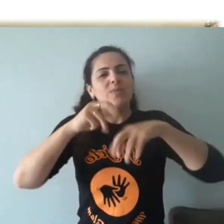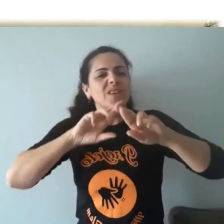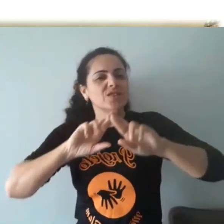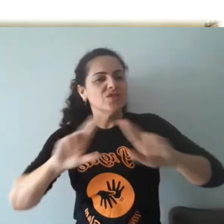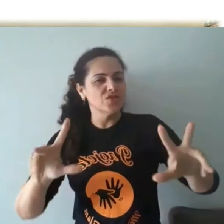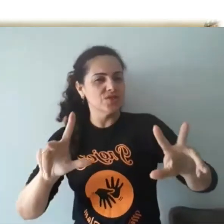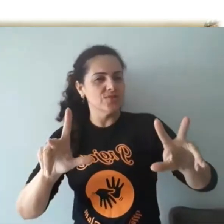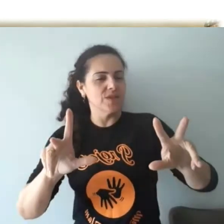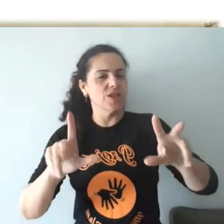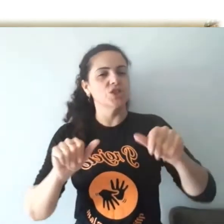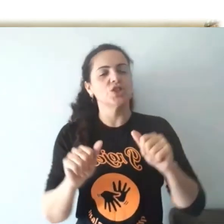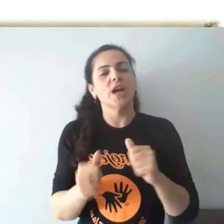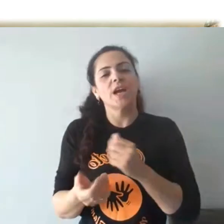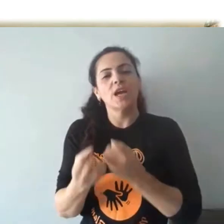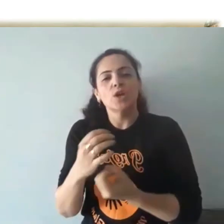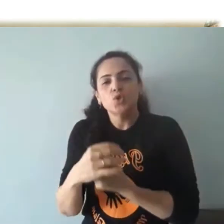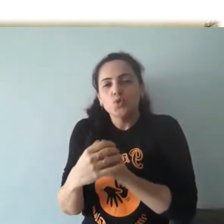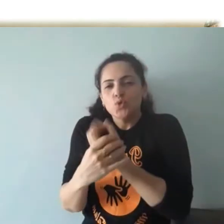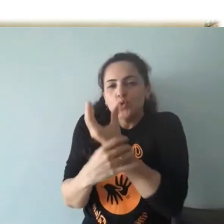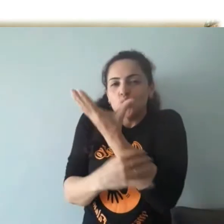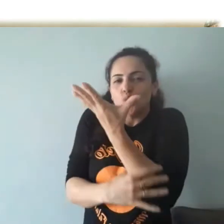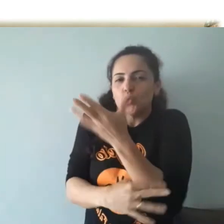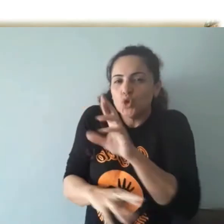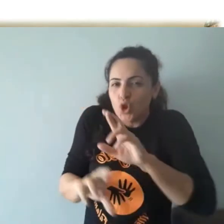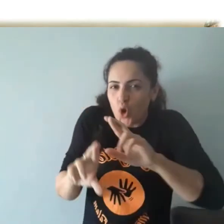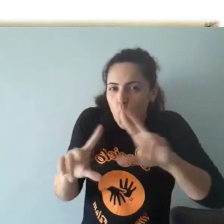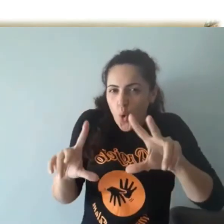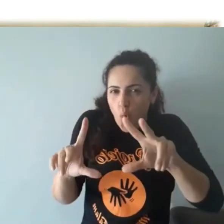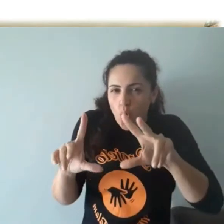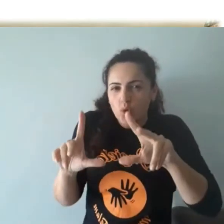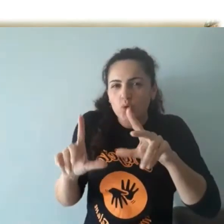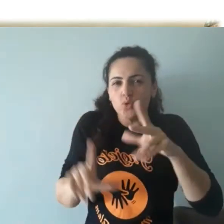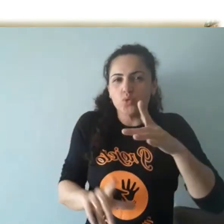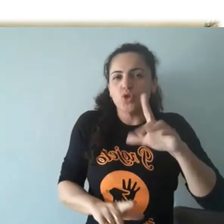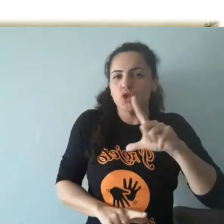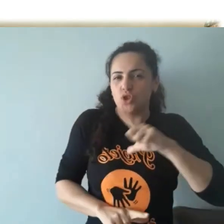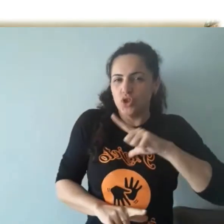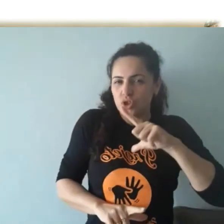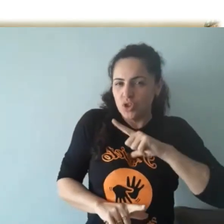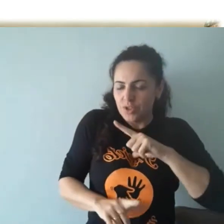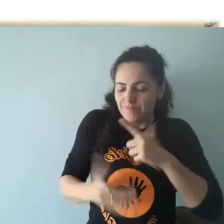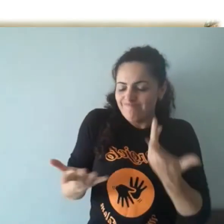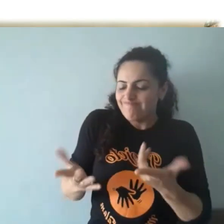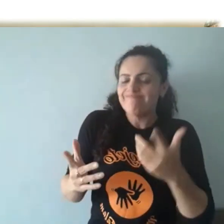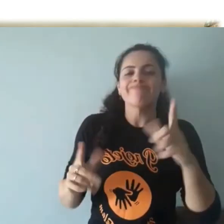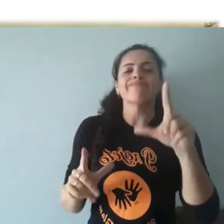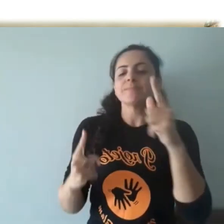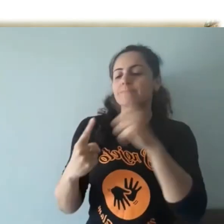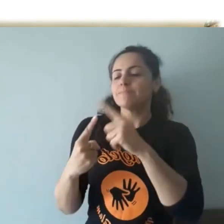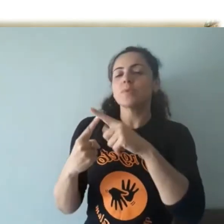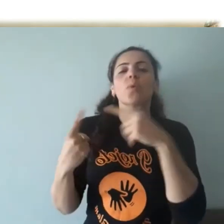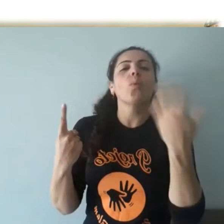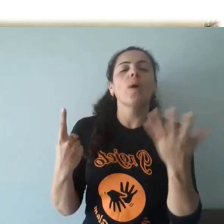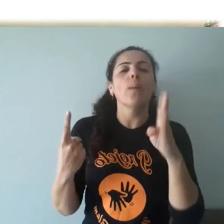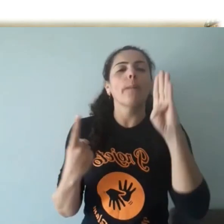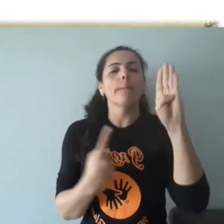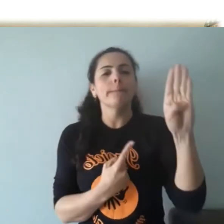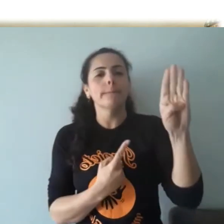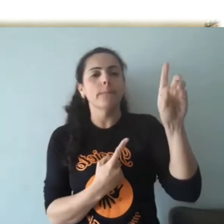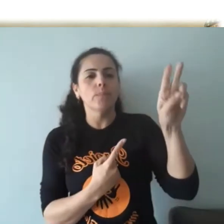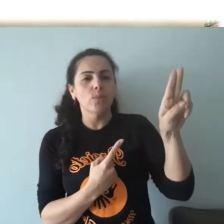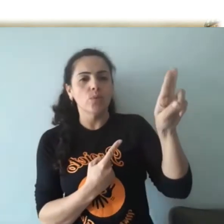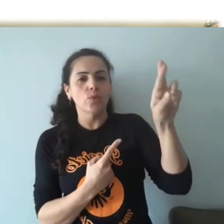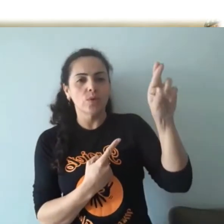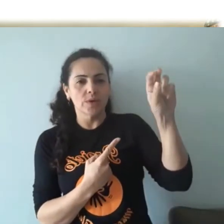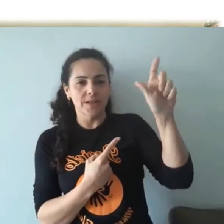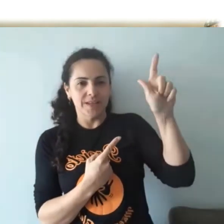da burguesia, que é uma outra classe social que quebra todo esse sistema, né, de classes sociais estáticas, tá? Uma